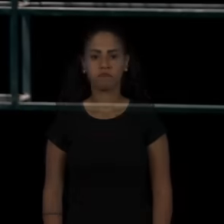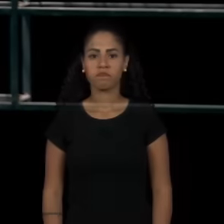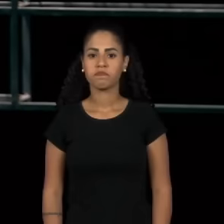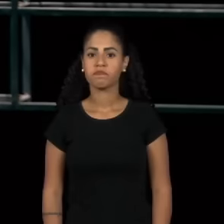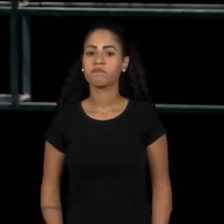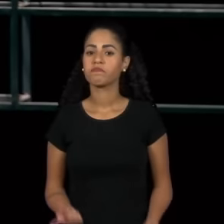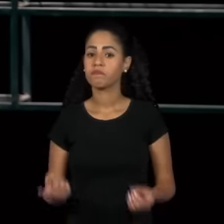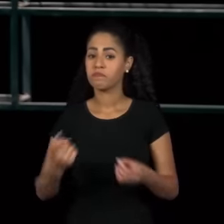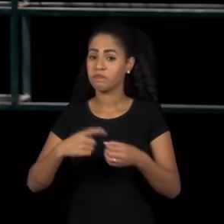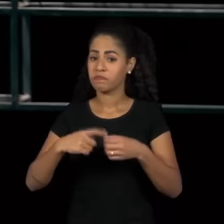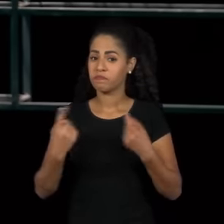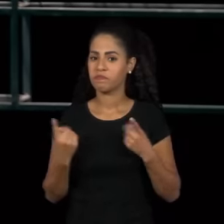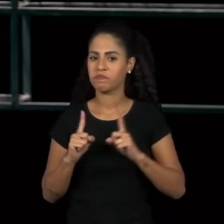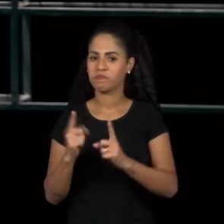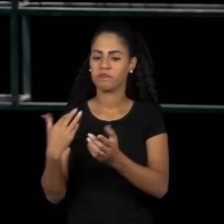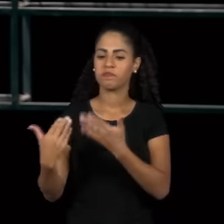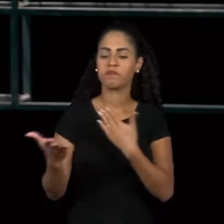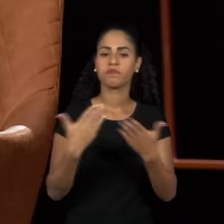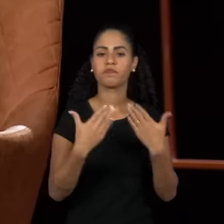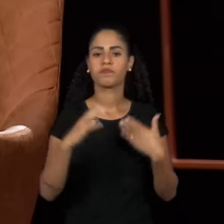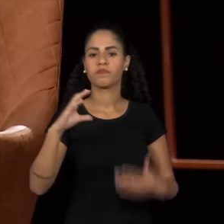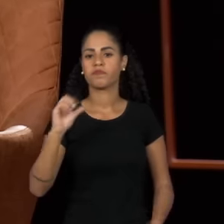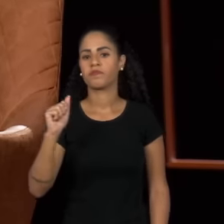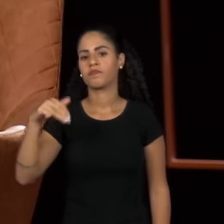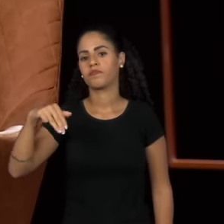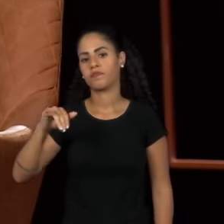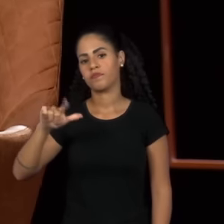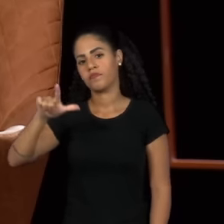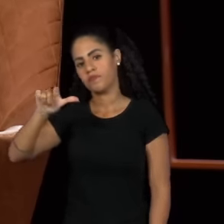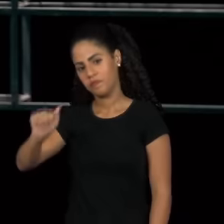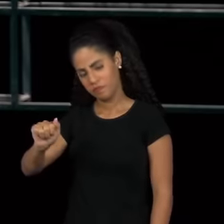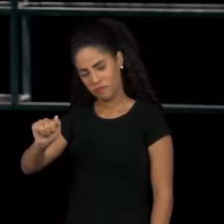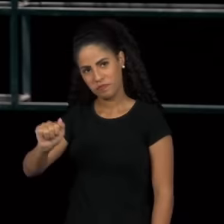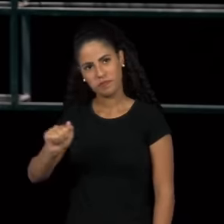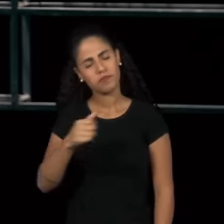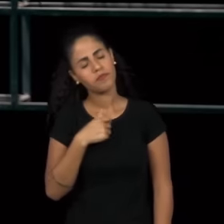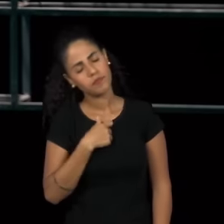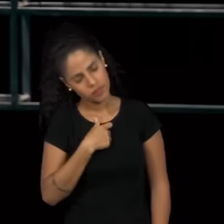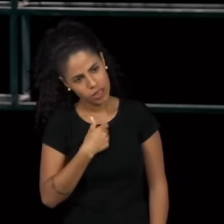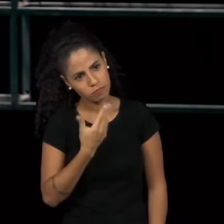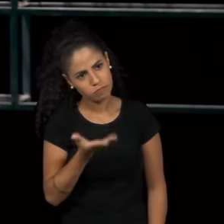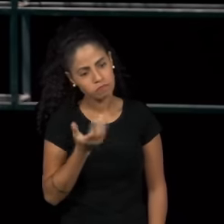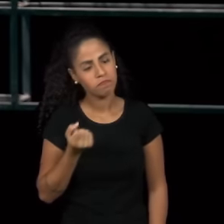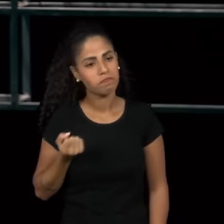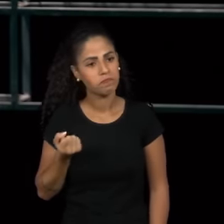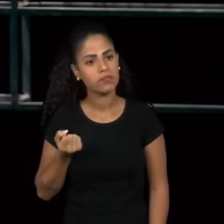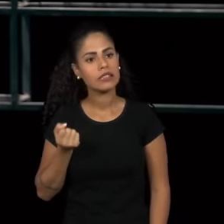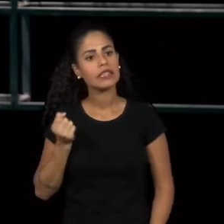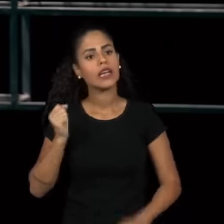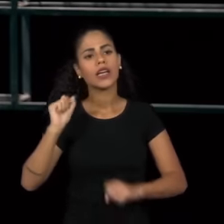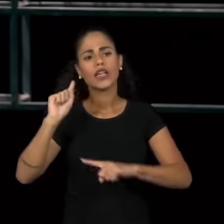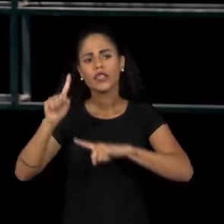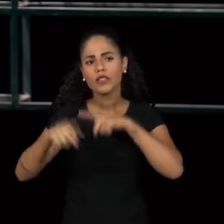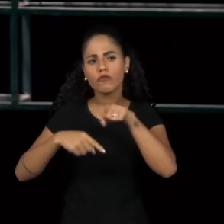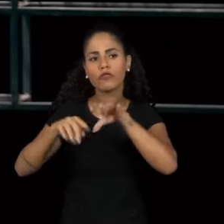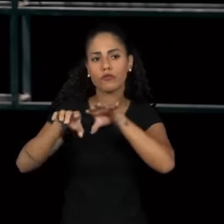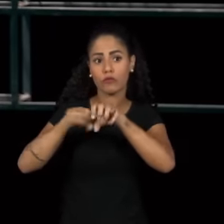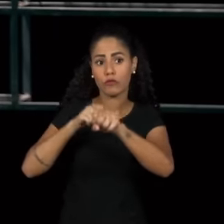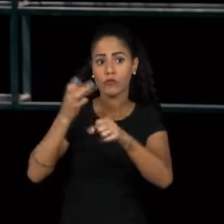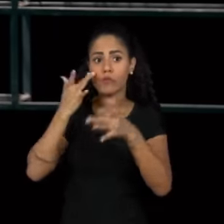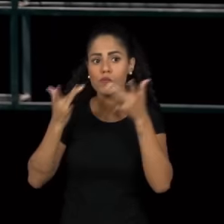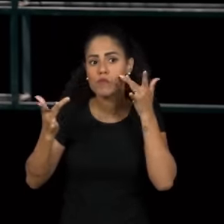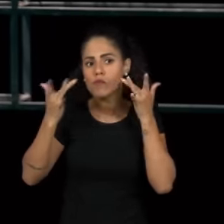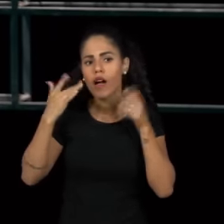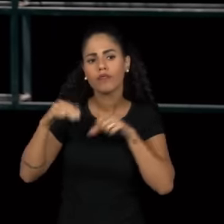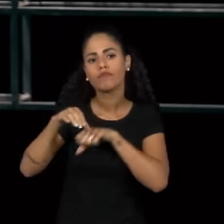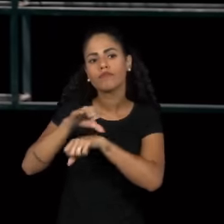Estamos de volta para a nossa conversa hoje com Camila Morgado. Camila, depois da sua formatura no curso da Cal, você ficou